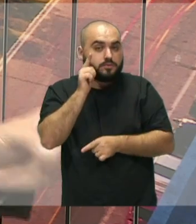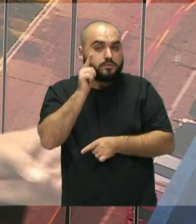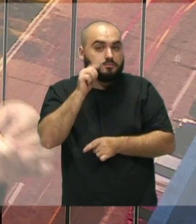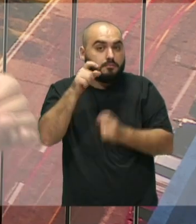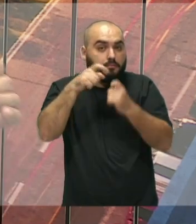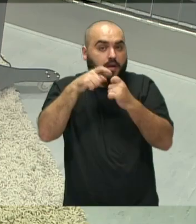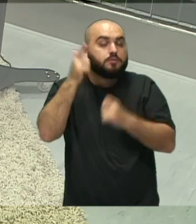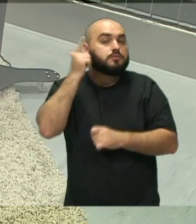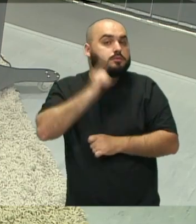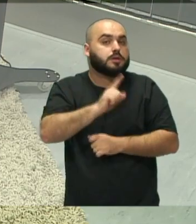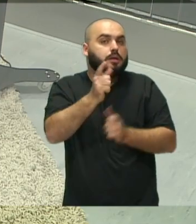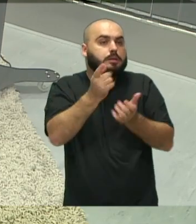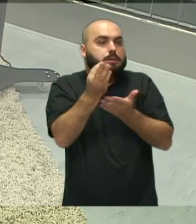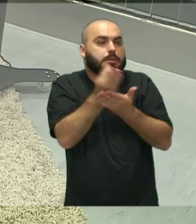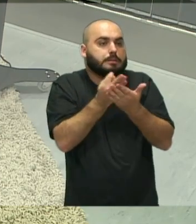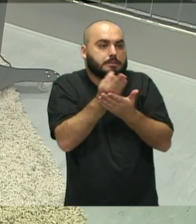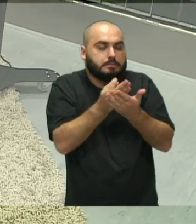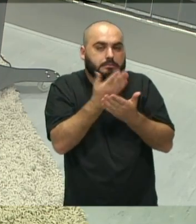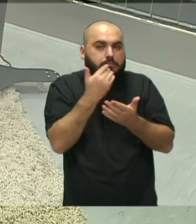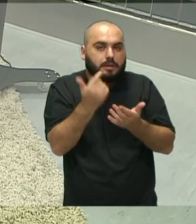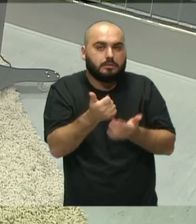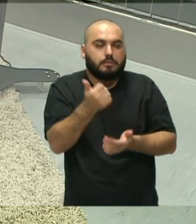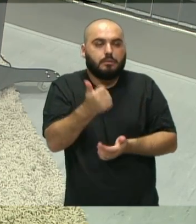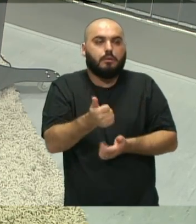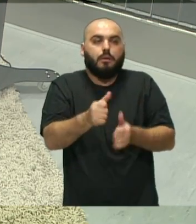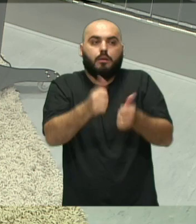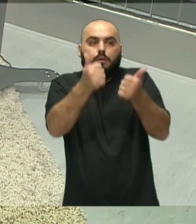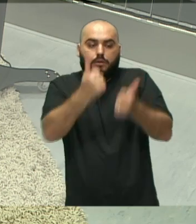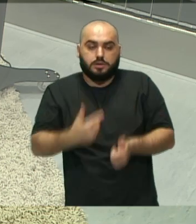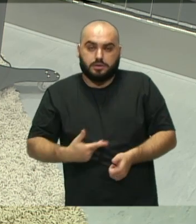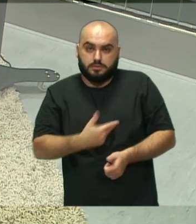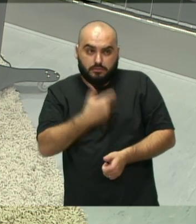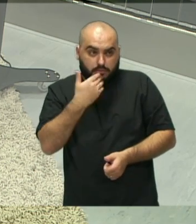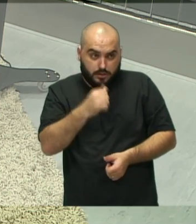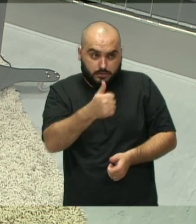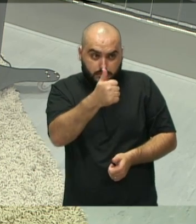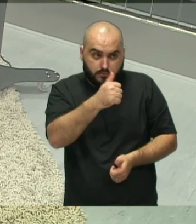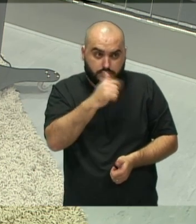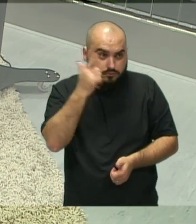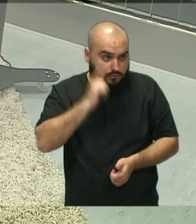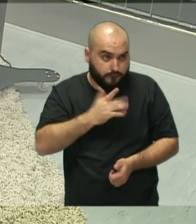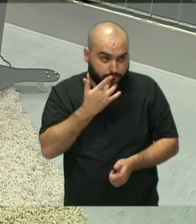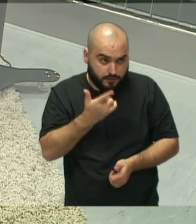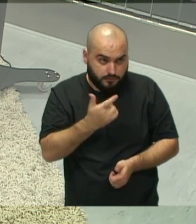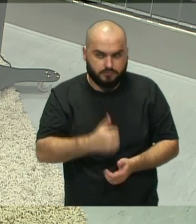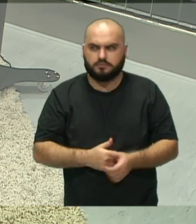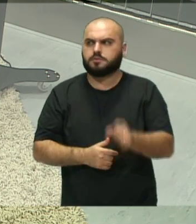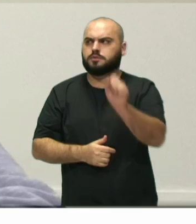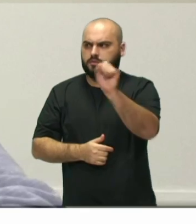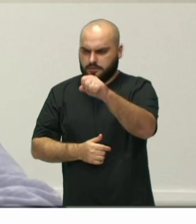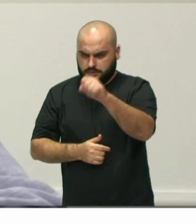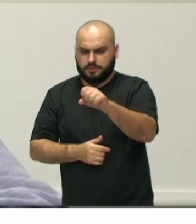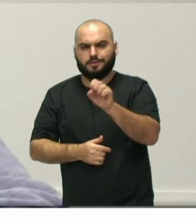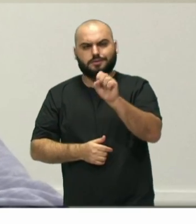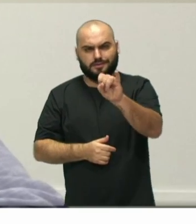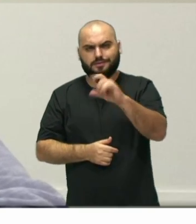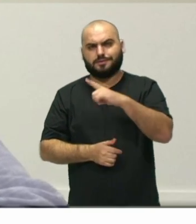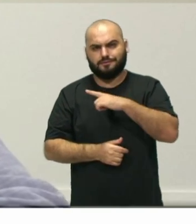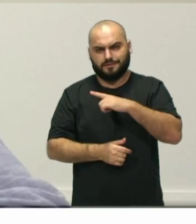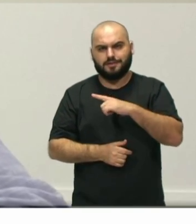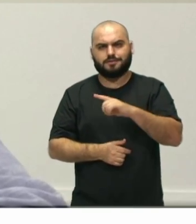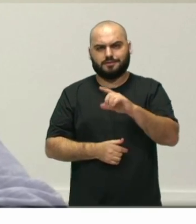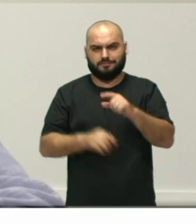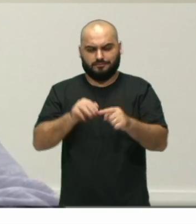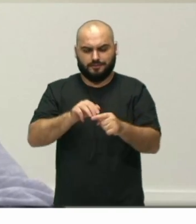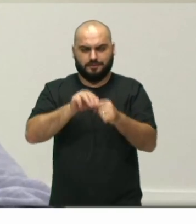de tratamentos, de cirurgias? Com certeza, se nós tivéssemos um centro diagnóstico